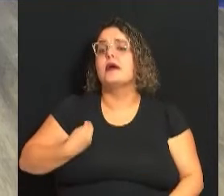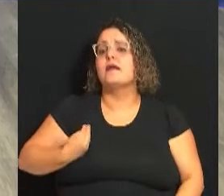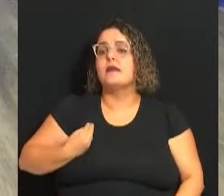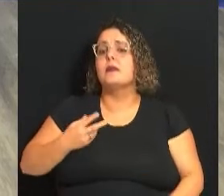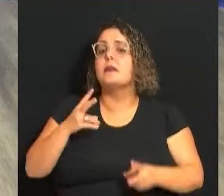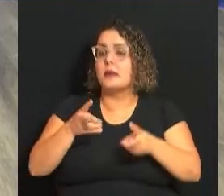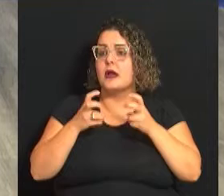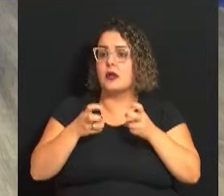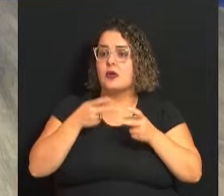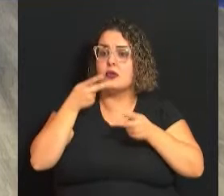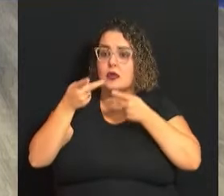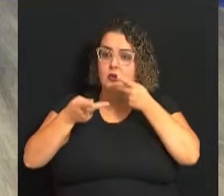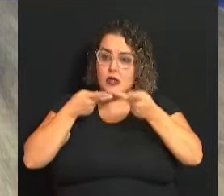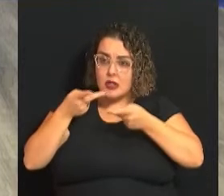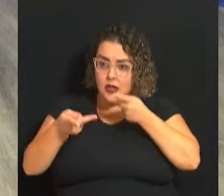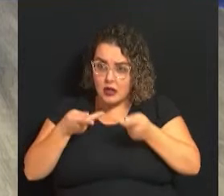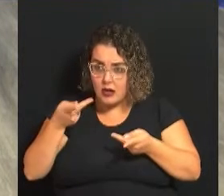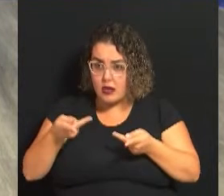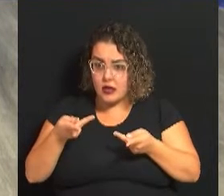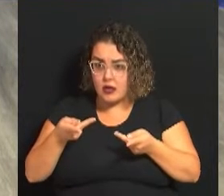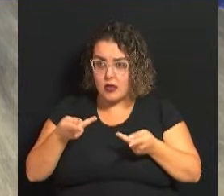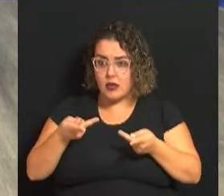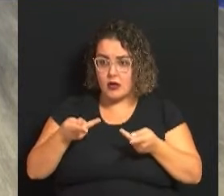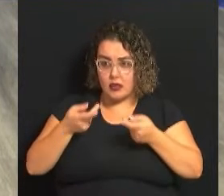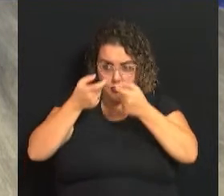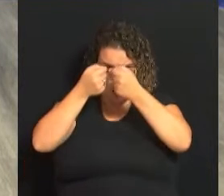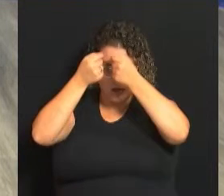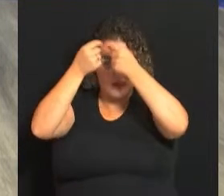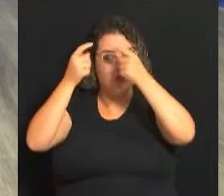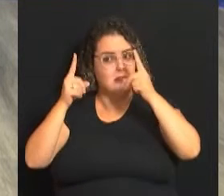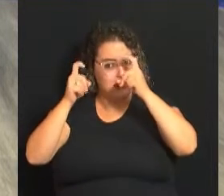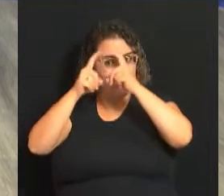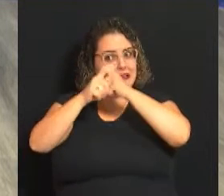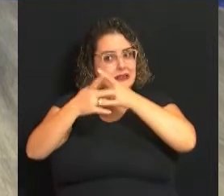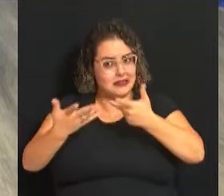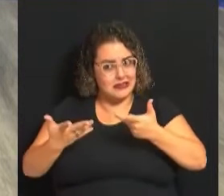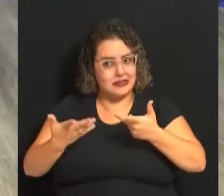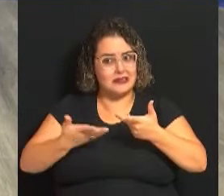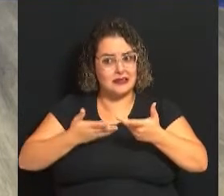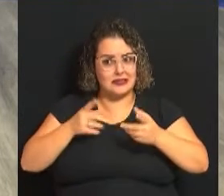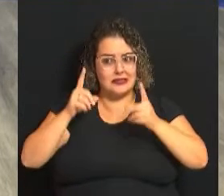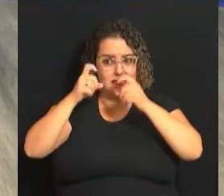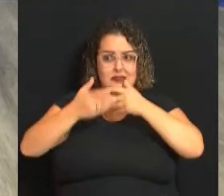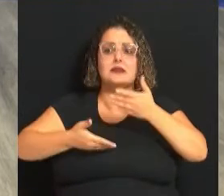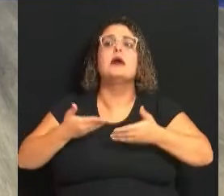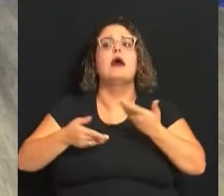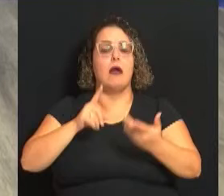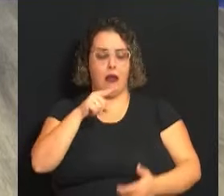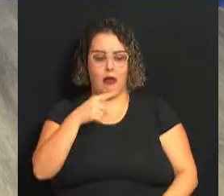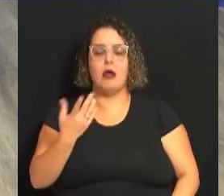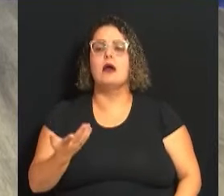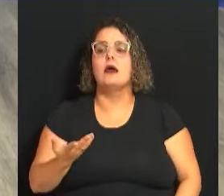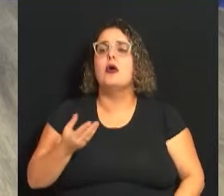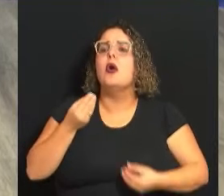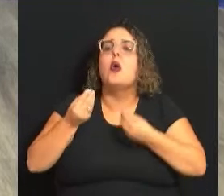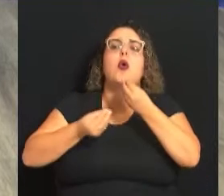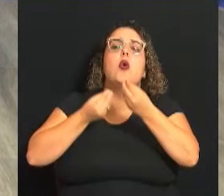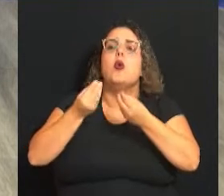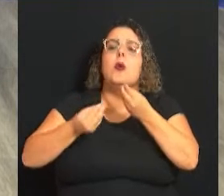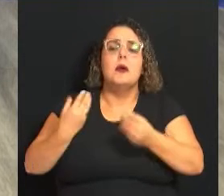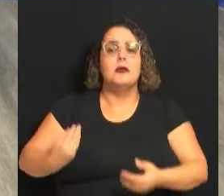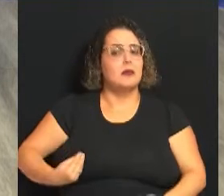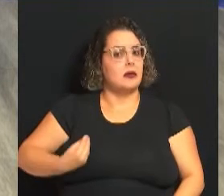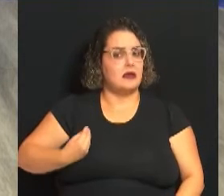percebendo aí na fala do senhor que é um câncer bem complicado, né? De difícil tratamento, Bastante. dependendo aí como que fica a situação, a vida